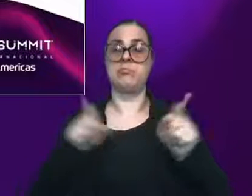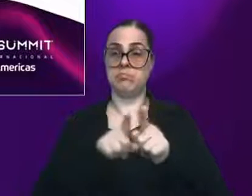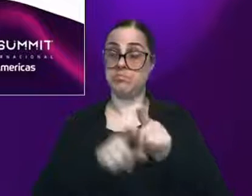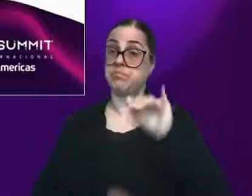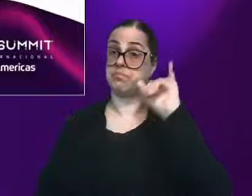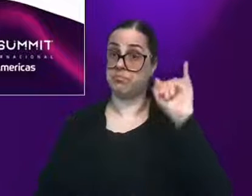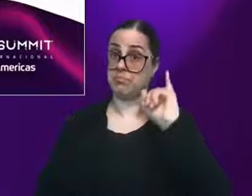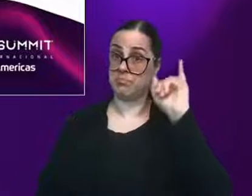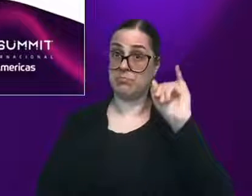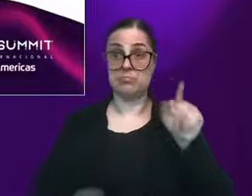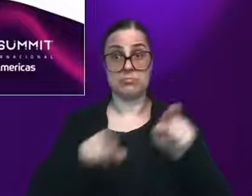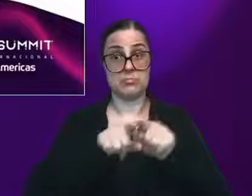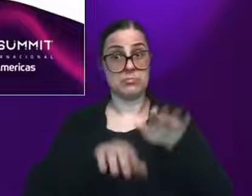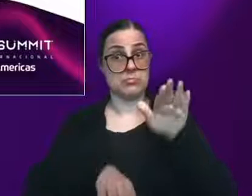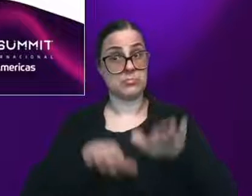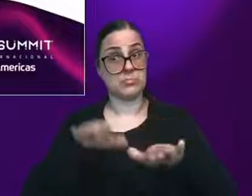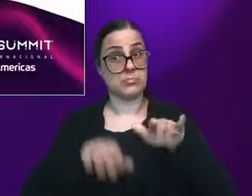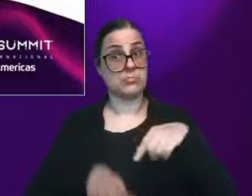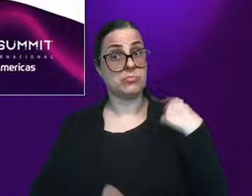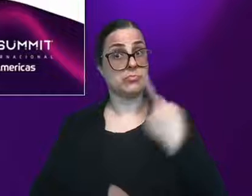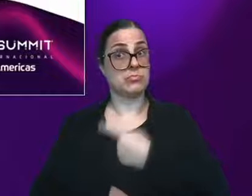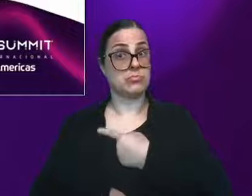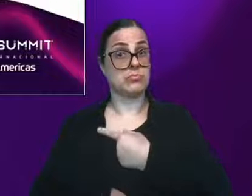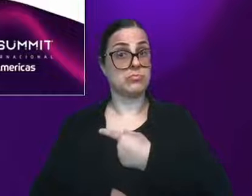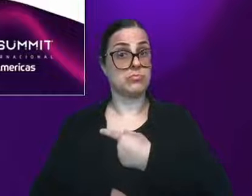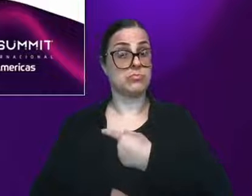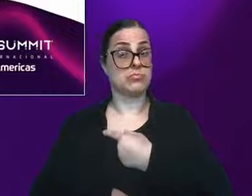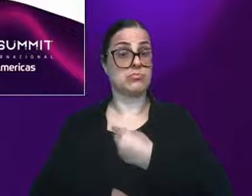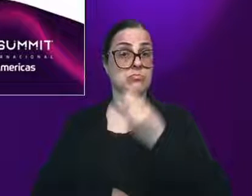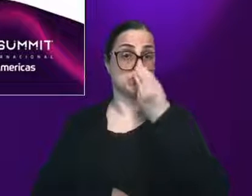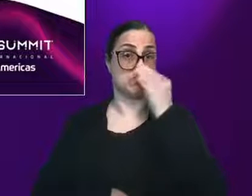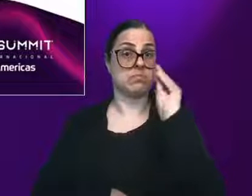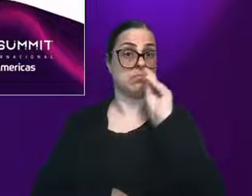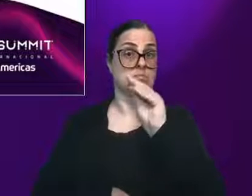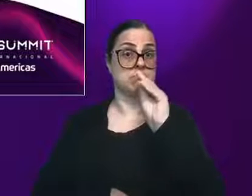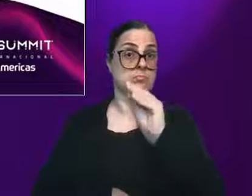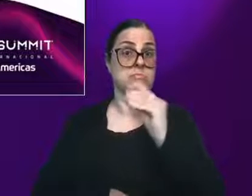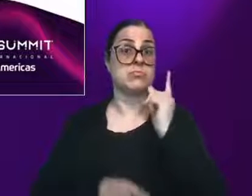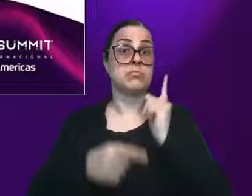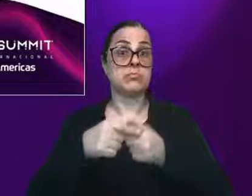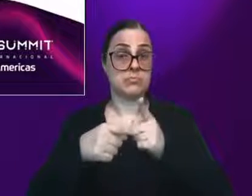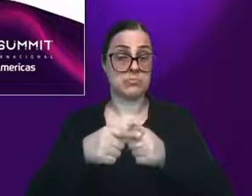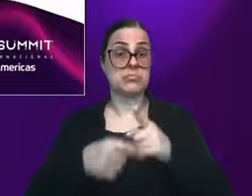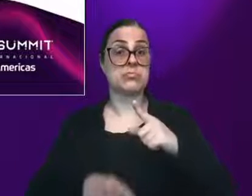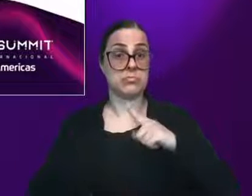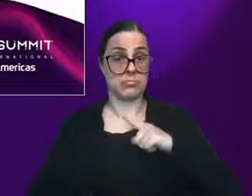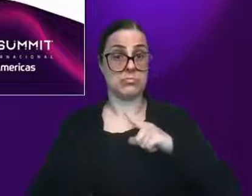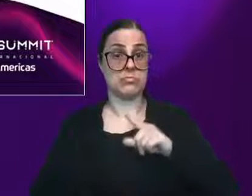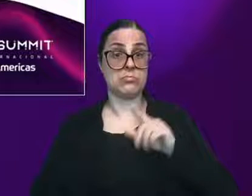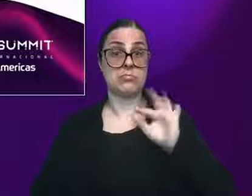tempo a negligência que nós damos ao fluid creep. Esses foram mais ou menos 15 mil